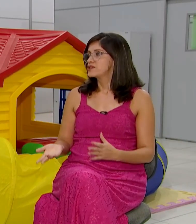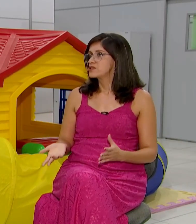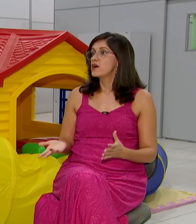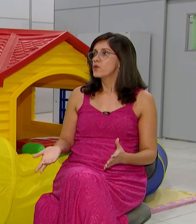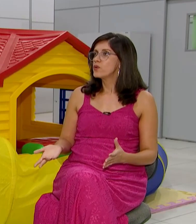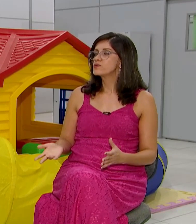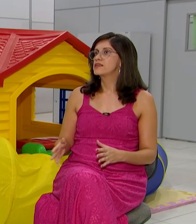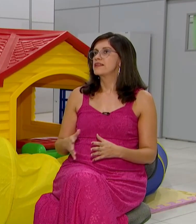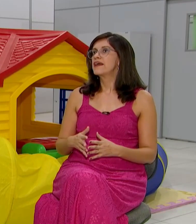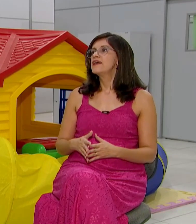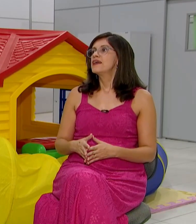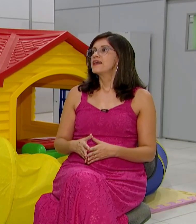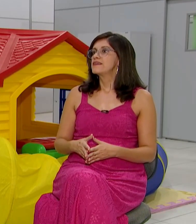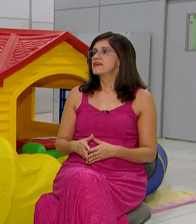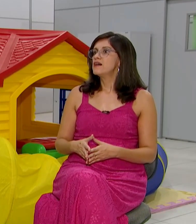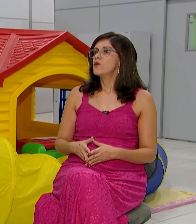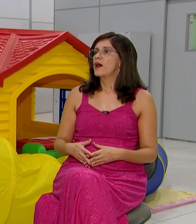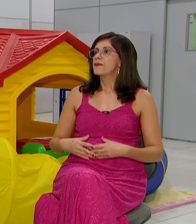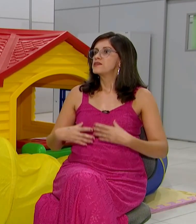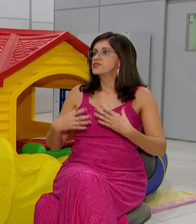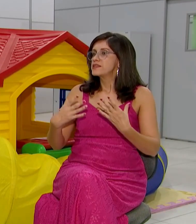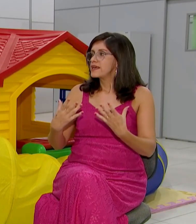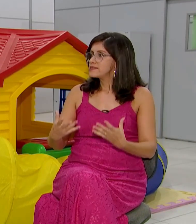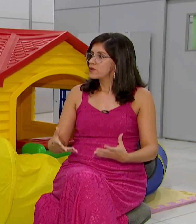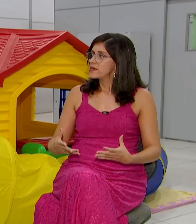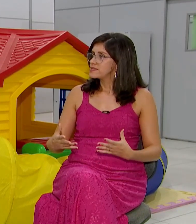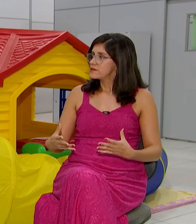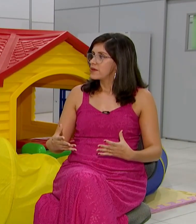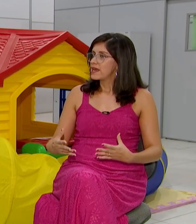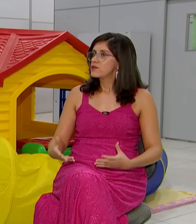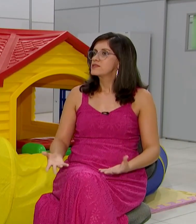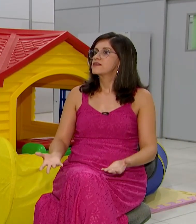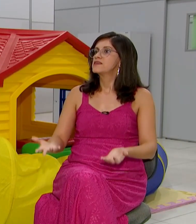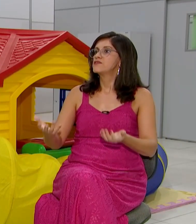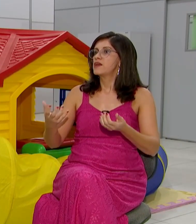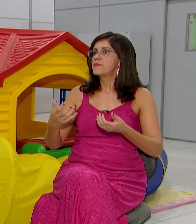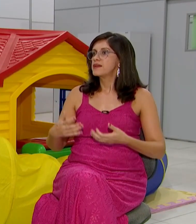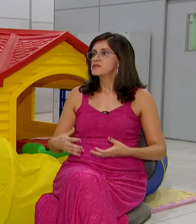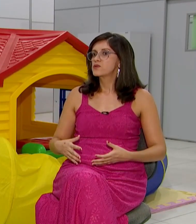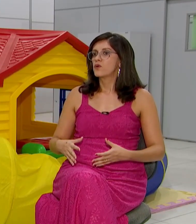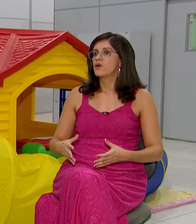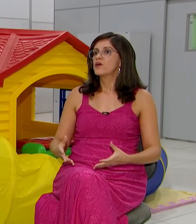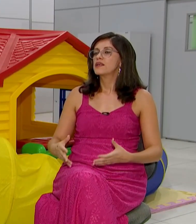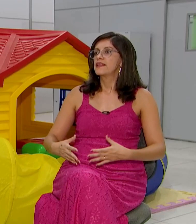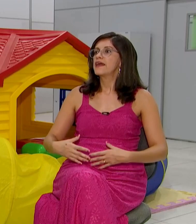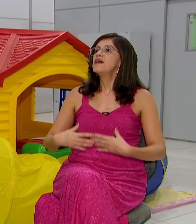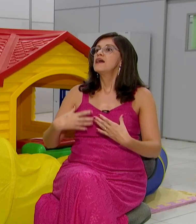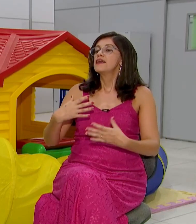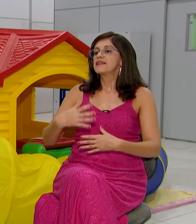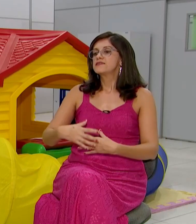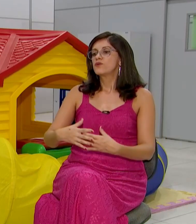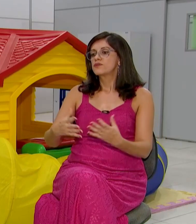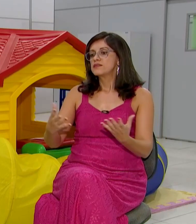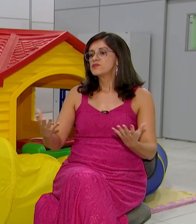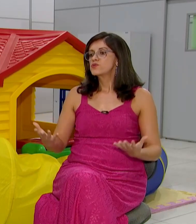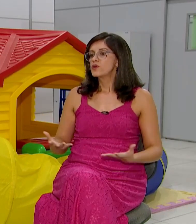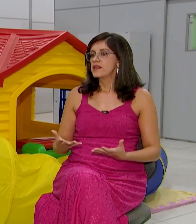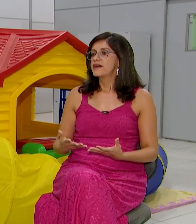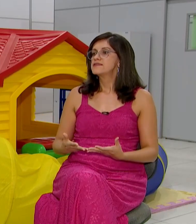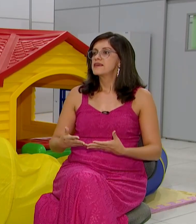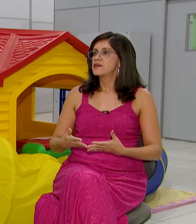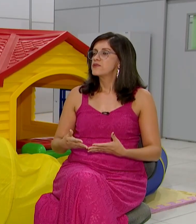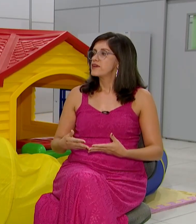é diferente da outra, né? Então, a partir desse conhecimento, essa criança vem para a escola, né? E nesse